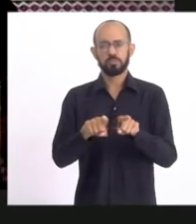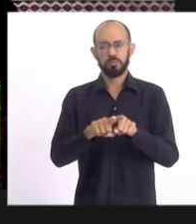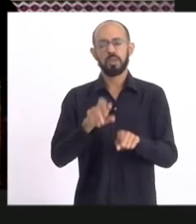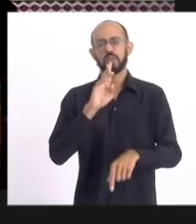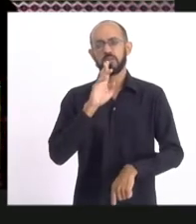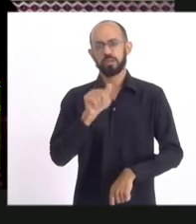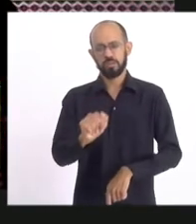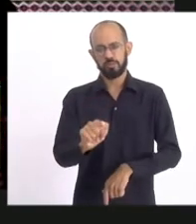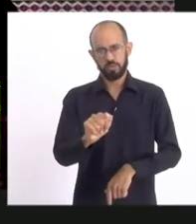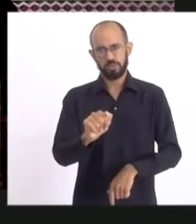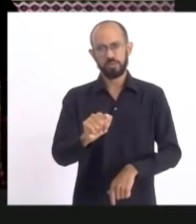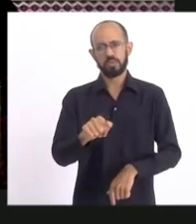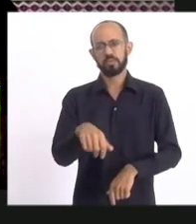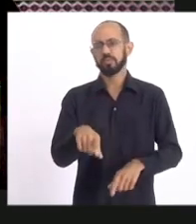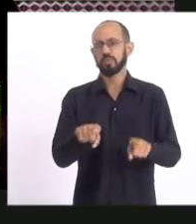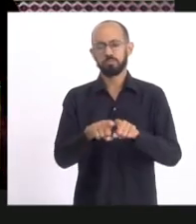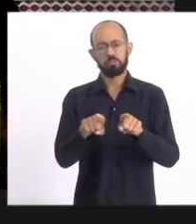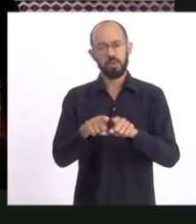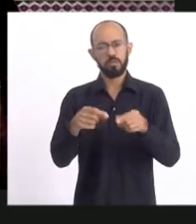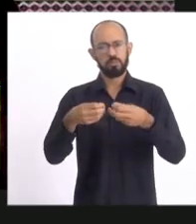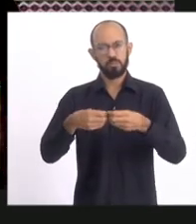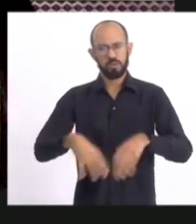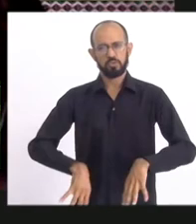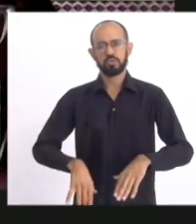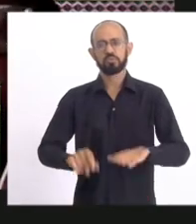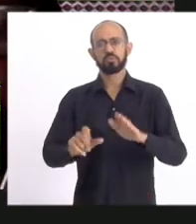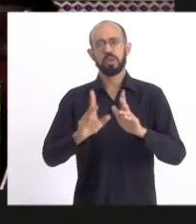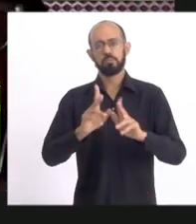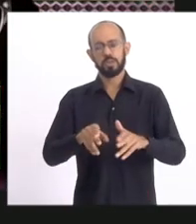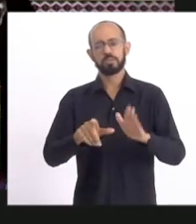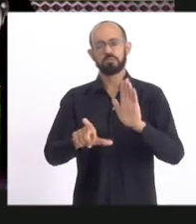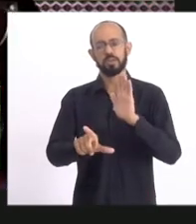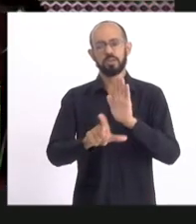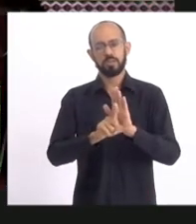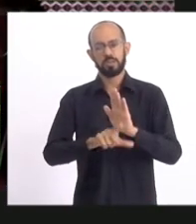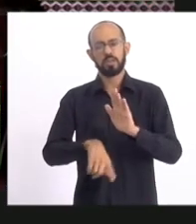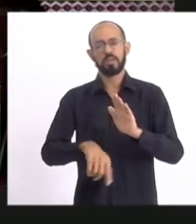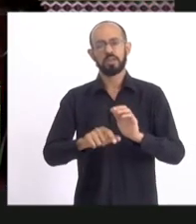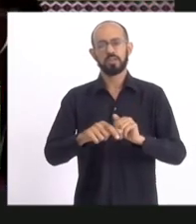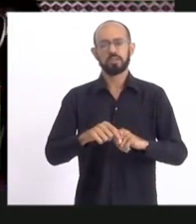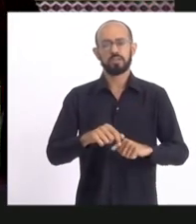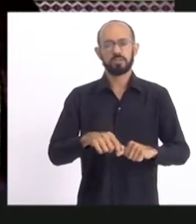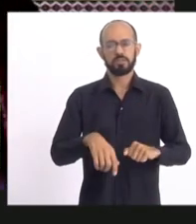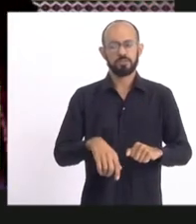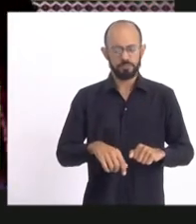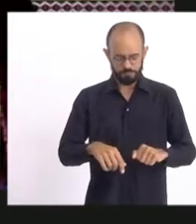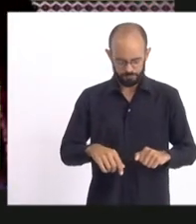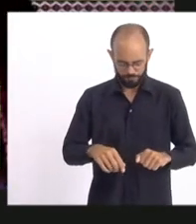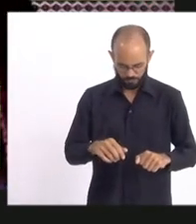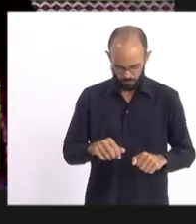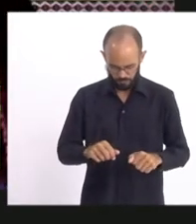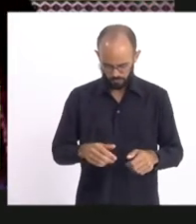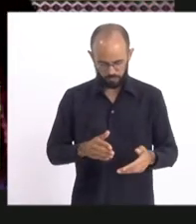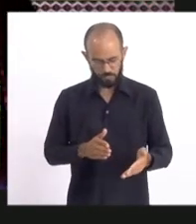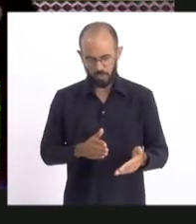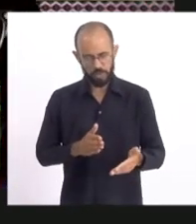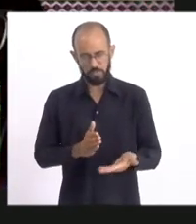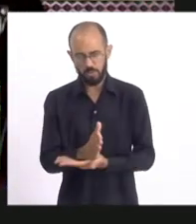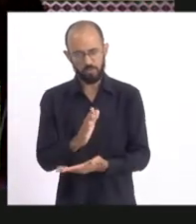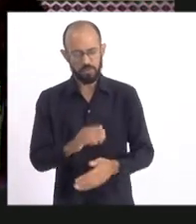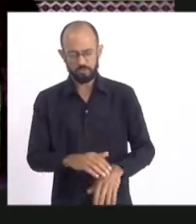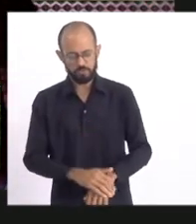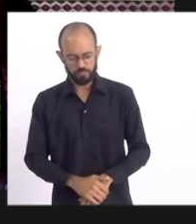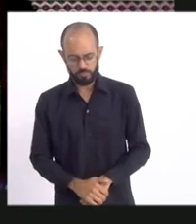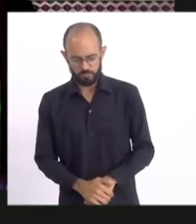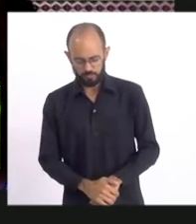Rodrigo Amorim, o parecer pela prejudicabilidade pela Lei 9373 de 21 de julho de 21, que já está para do mesmo tema, prejudicado.